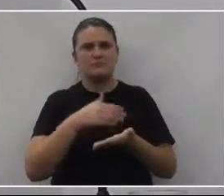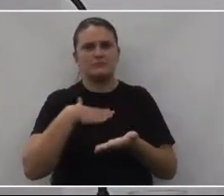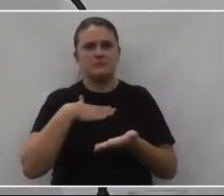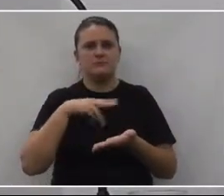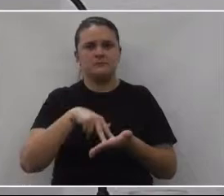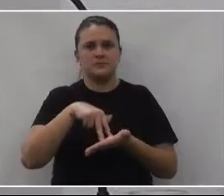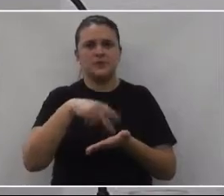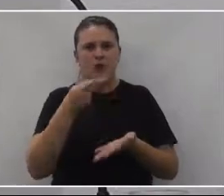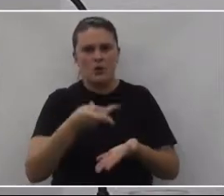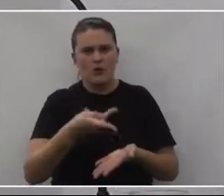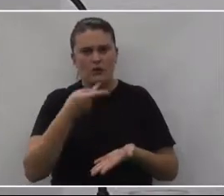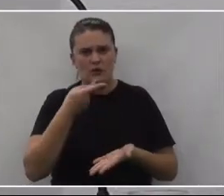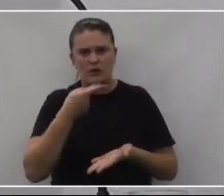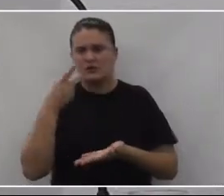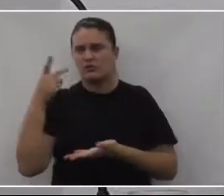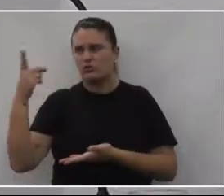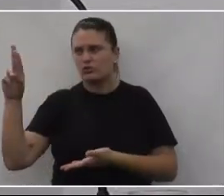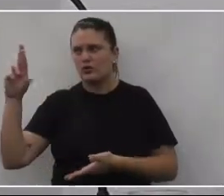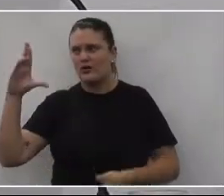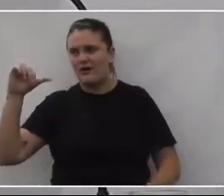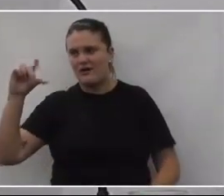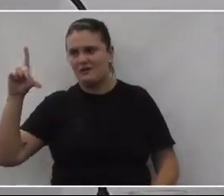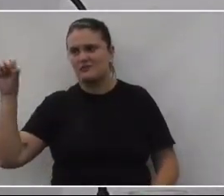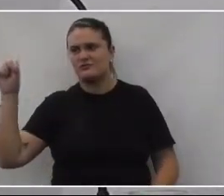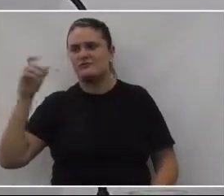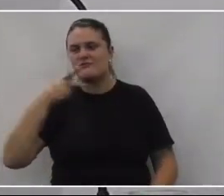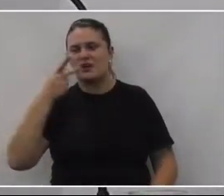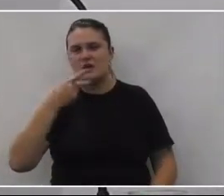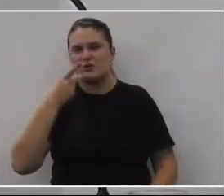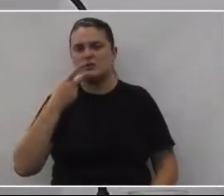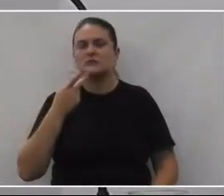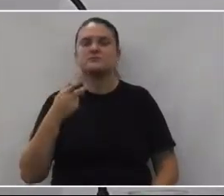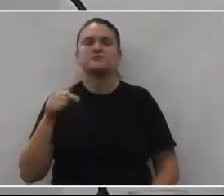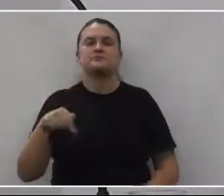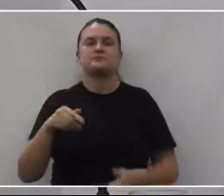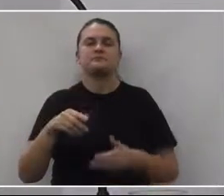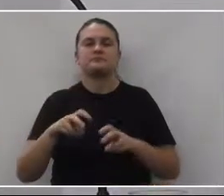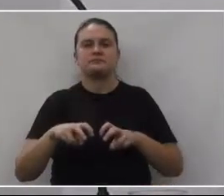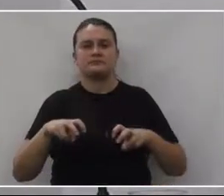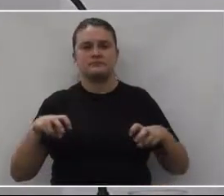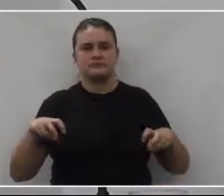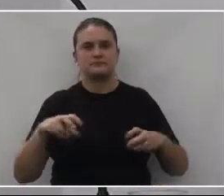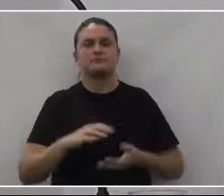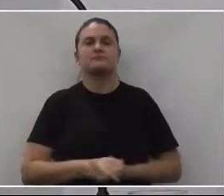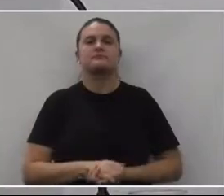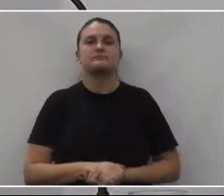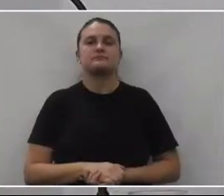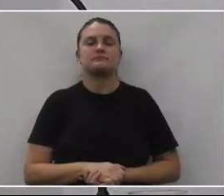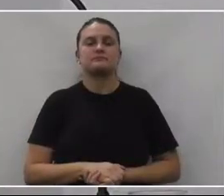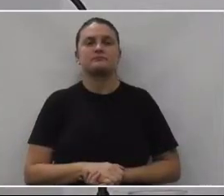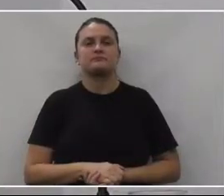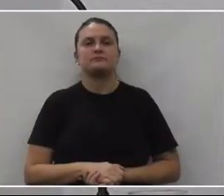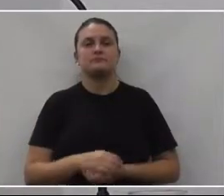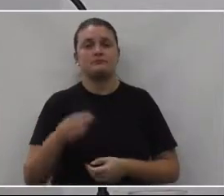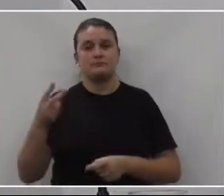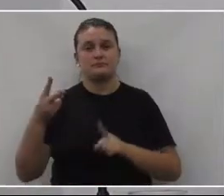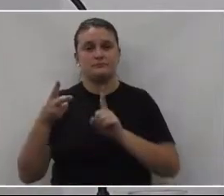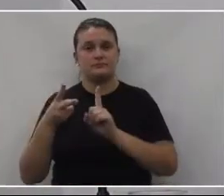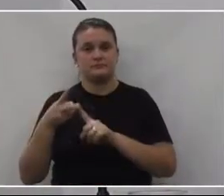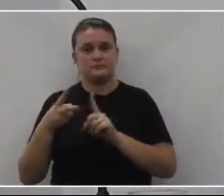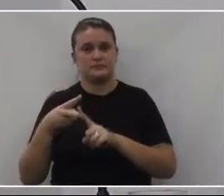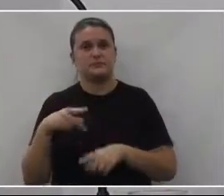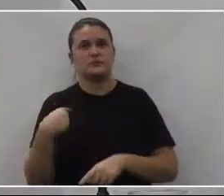de hoje, muito bem lembrado pelo Dr. Carlos no seu pronunciamento nessa tribuna. Também,